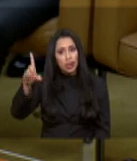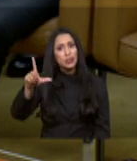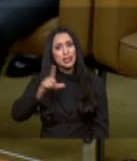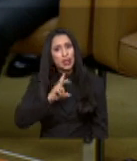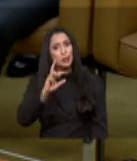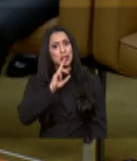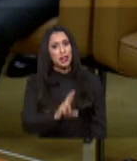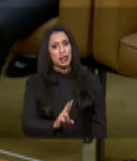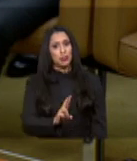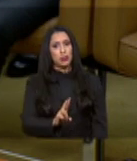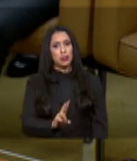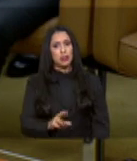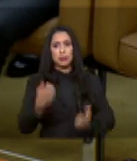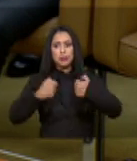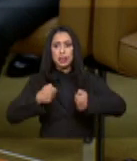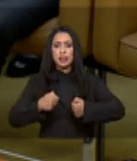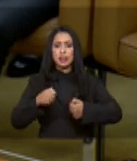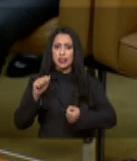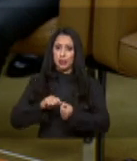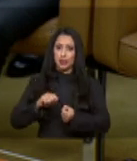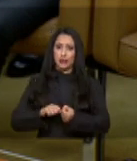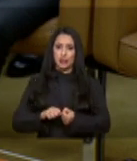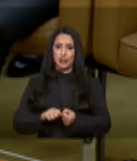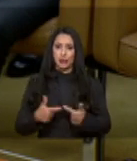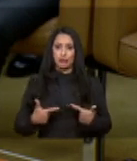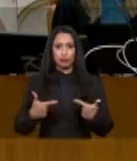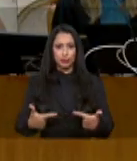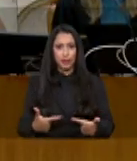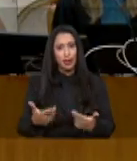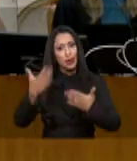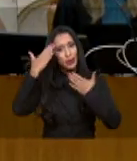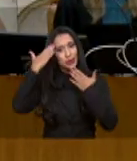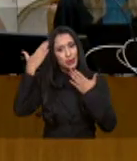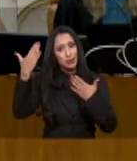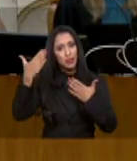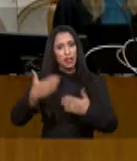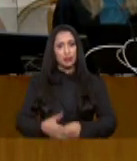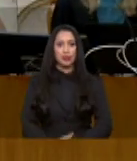à prática. Muito obrigado.